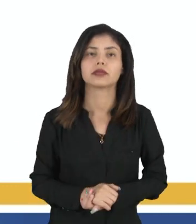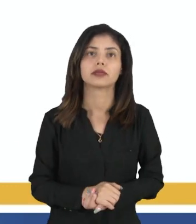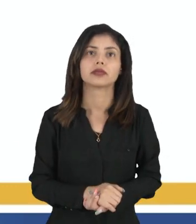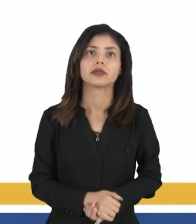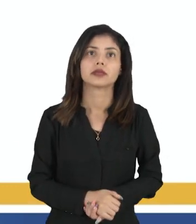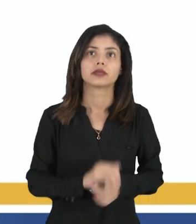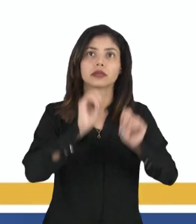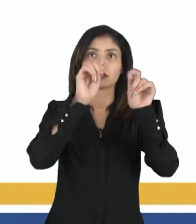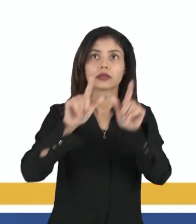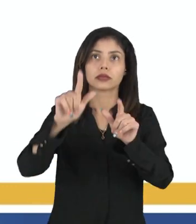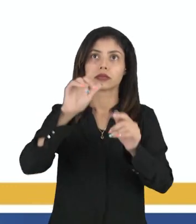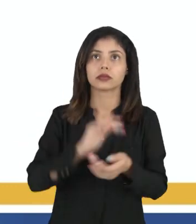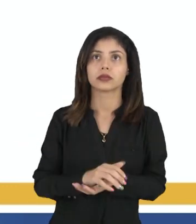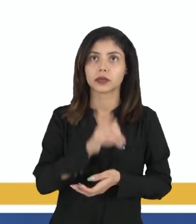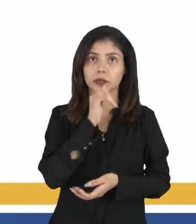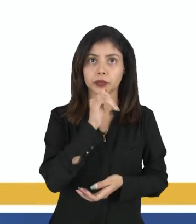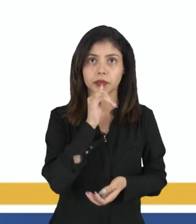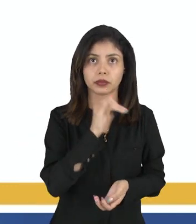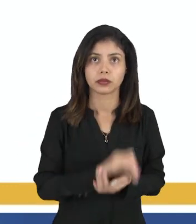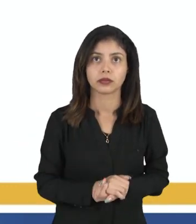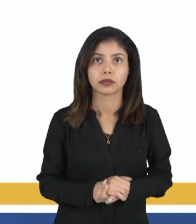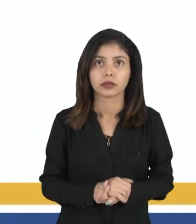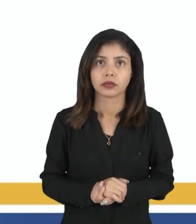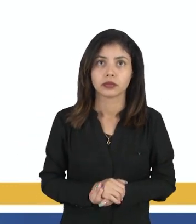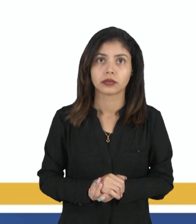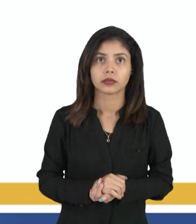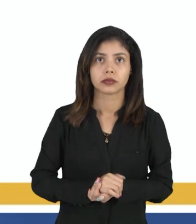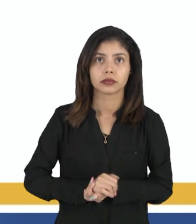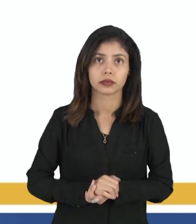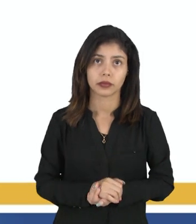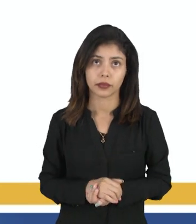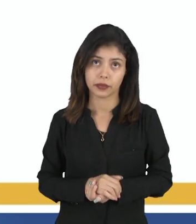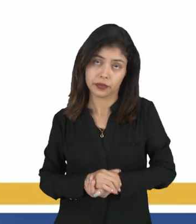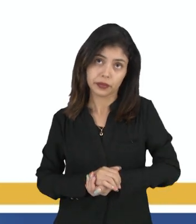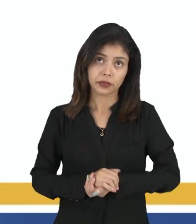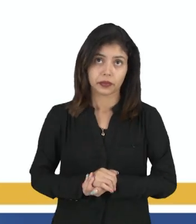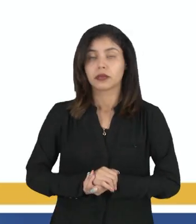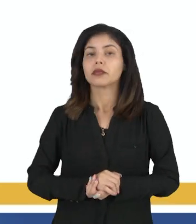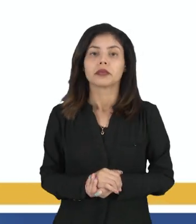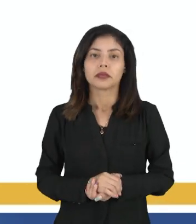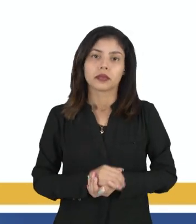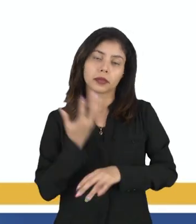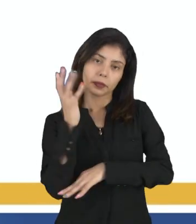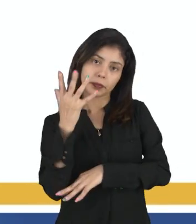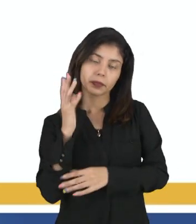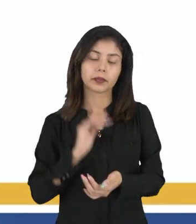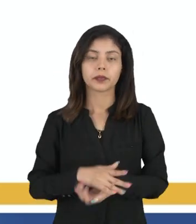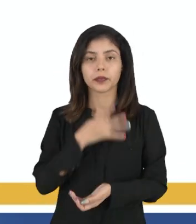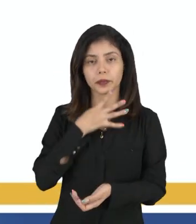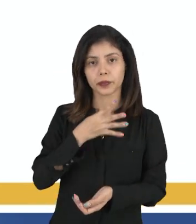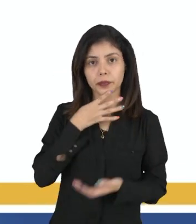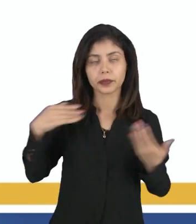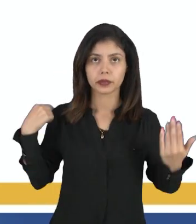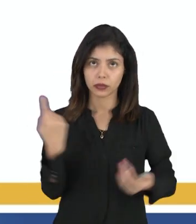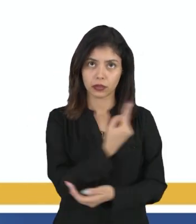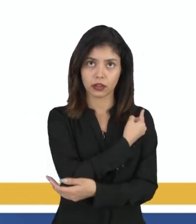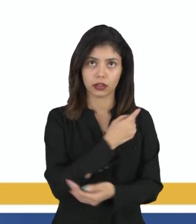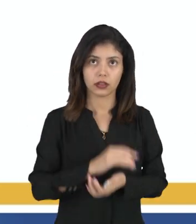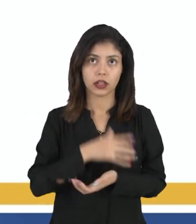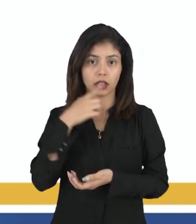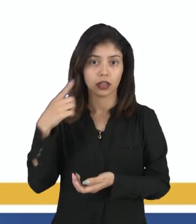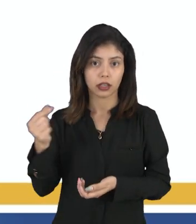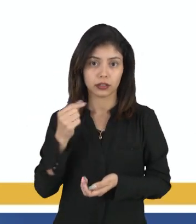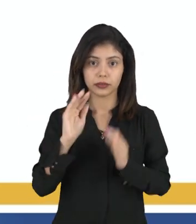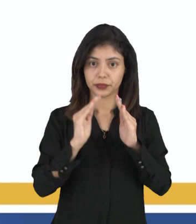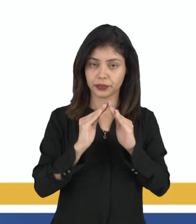na telinha, a gente tem dois exemplos de nomes científicos de animais, né, de um animal e de uma planta, que são conhecidos da gente. Então, o gato